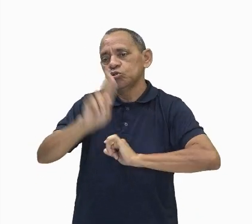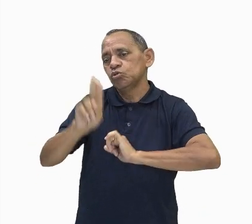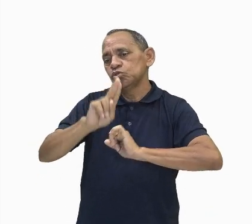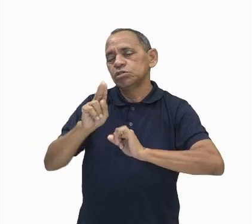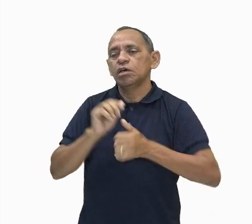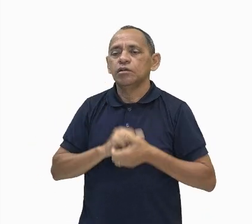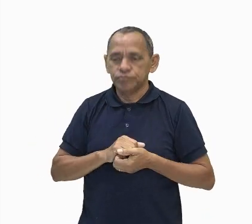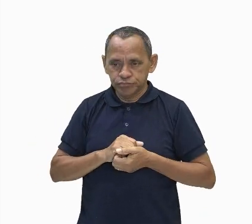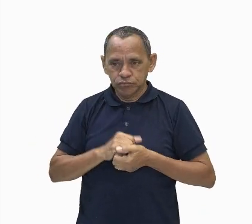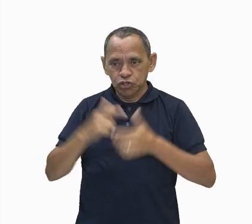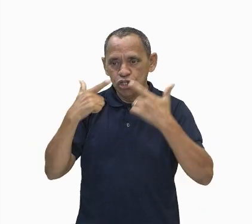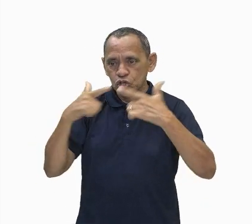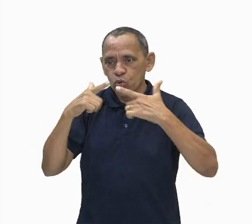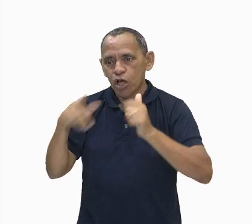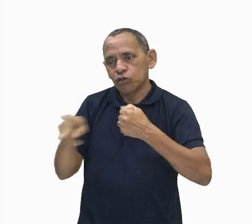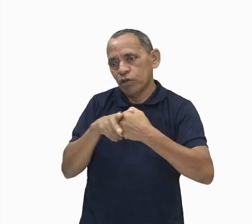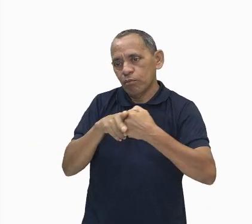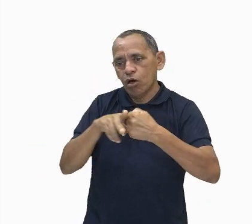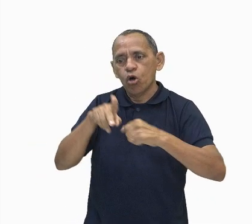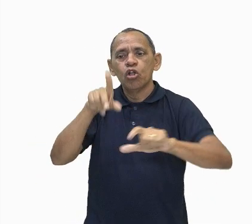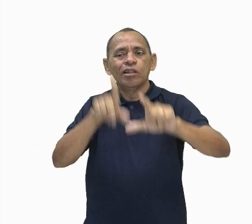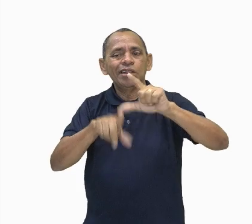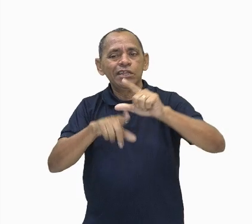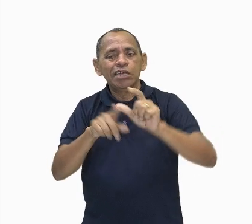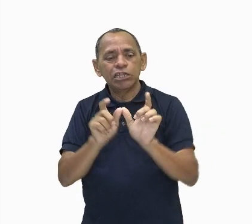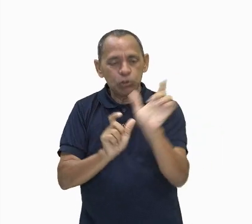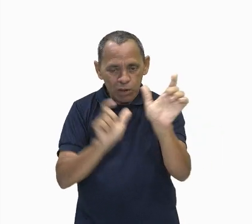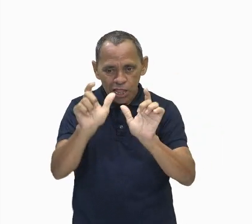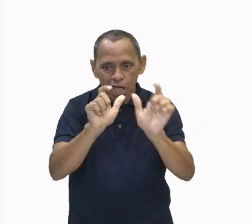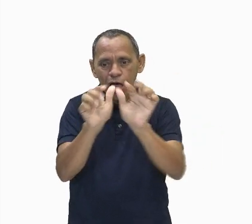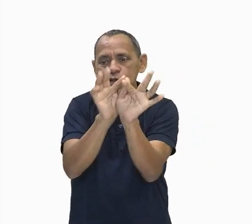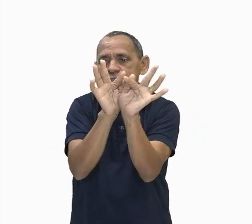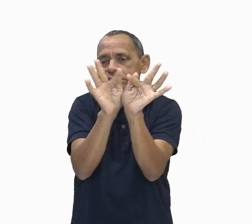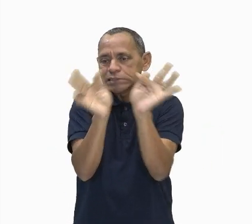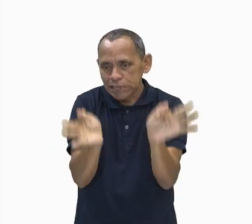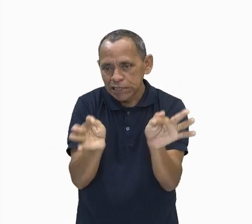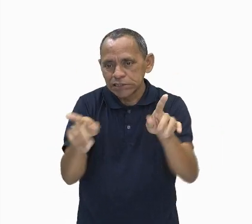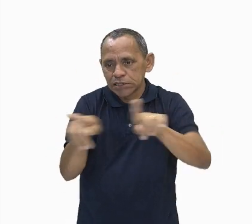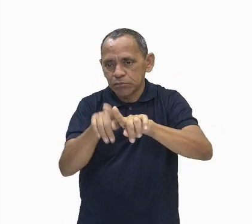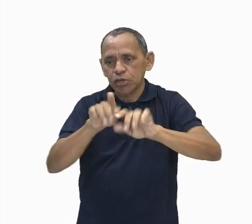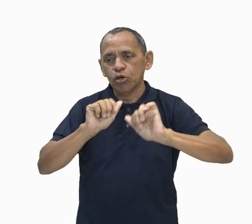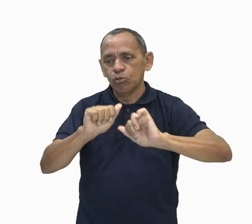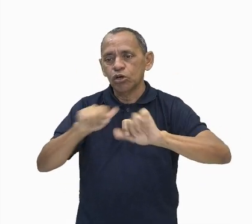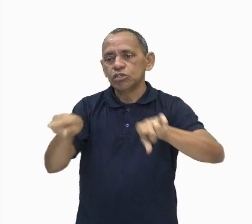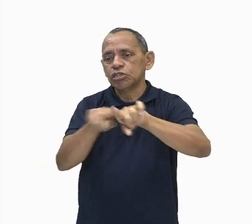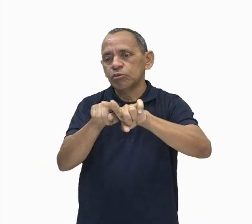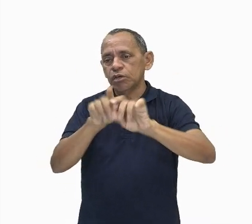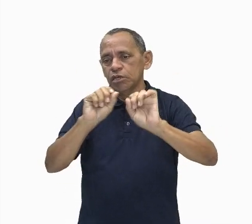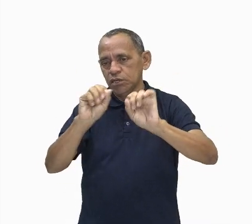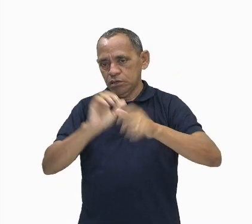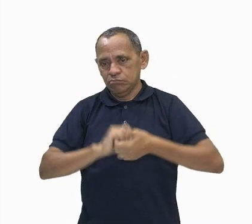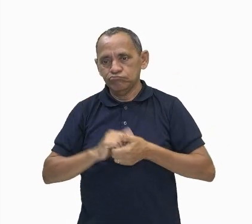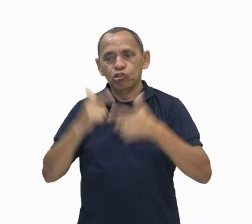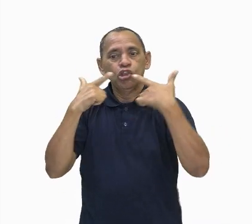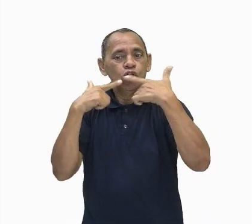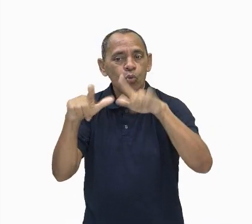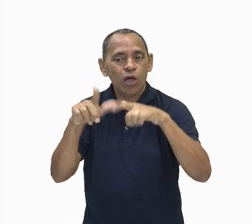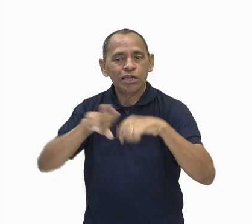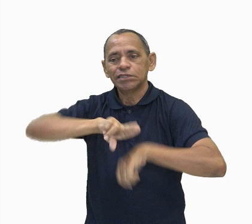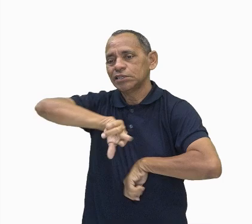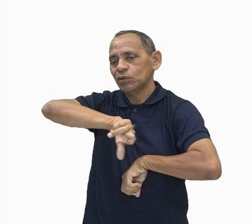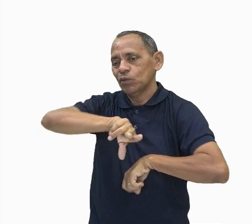verbal, letras, palavras, sintaxe, e ele pode também ter a linguagem não